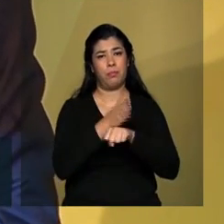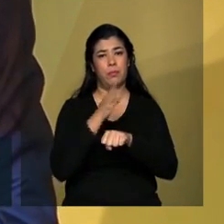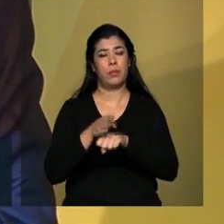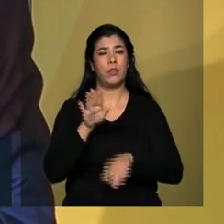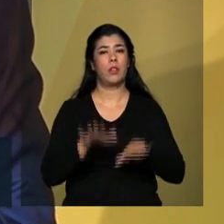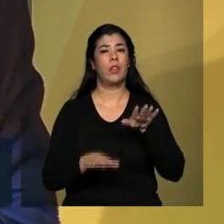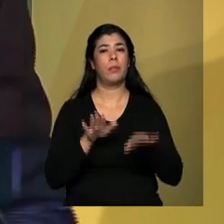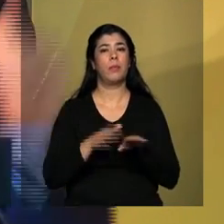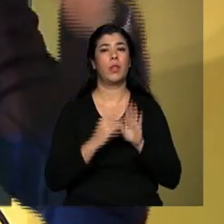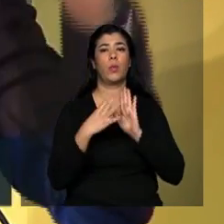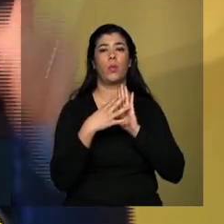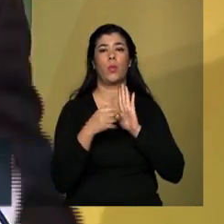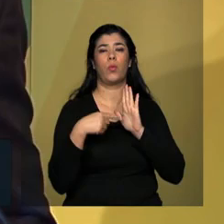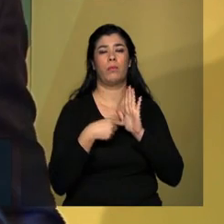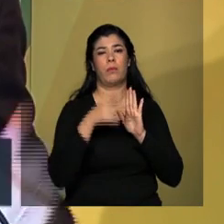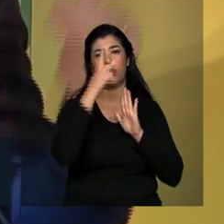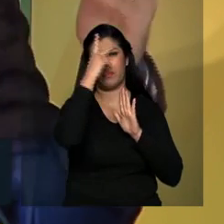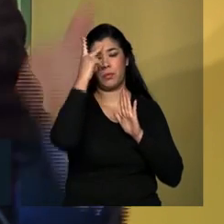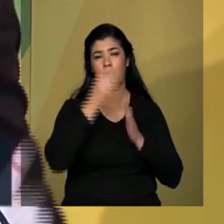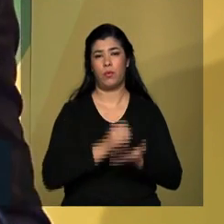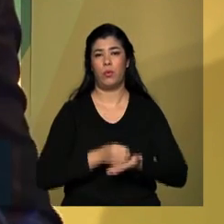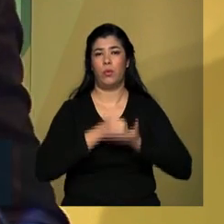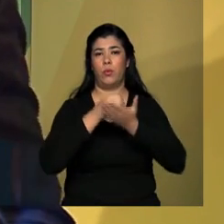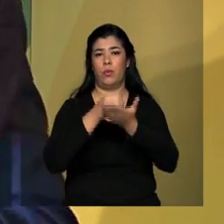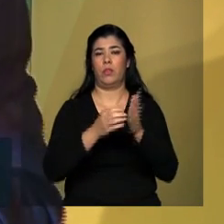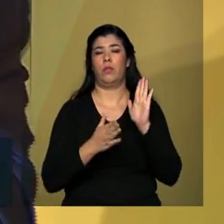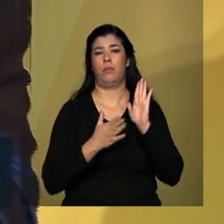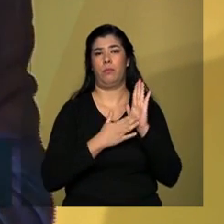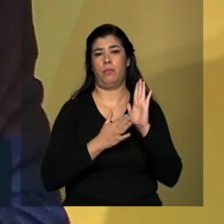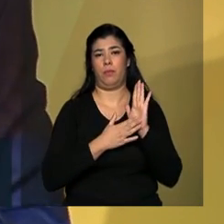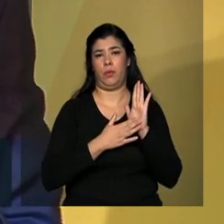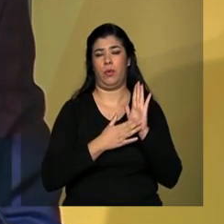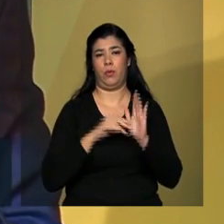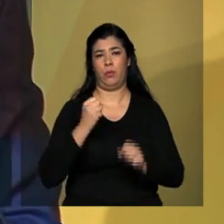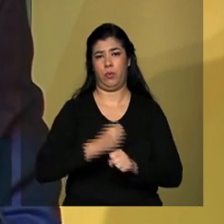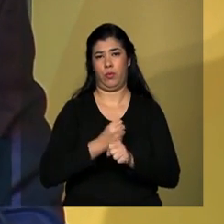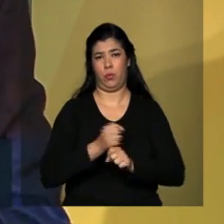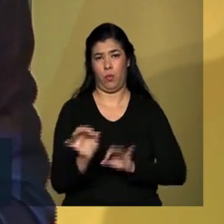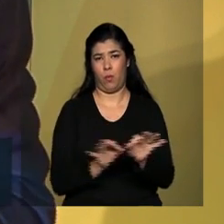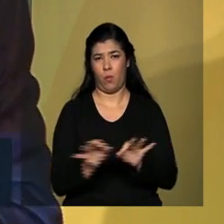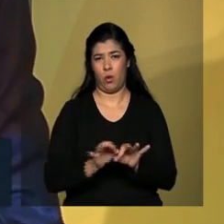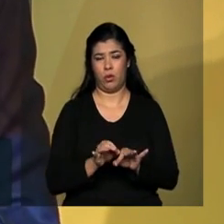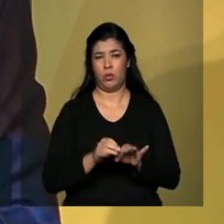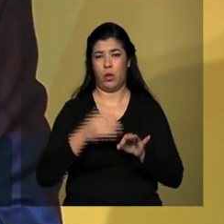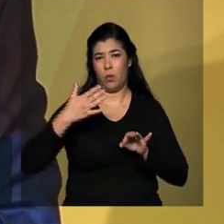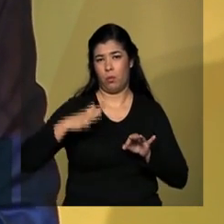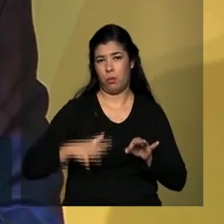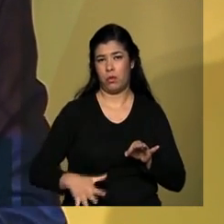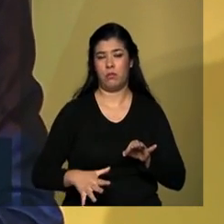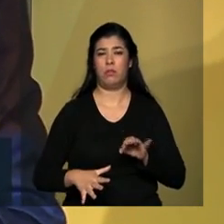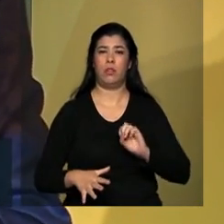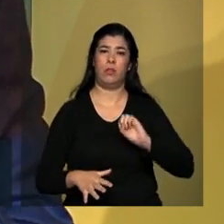modelo, quem quer que ofereça o preço mais baixo,